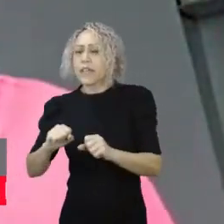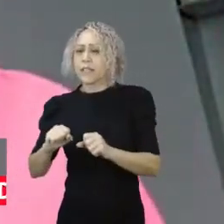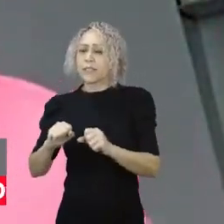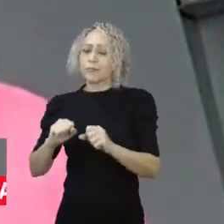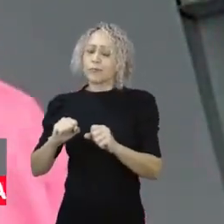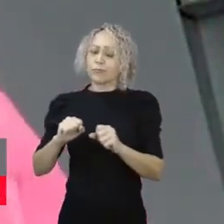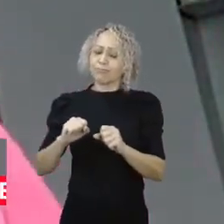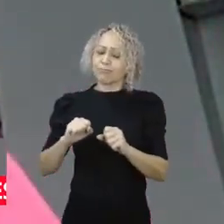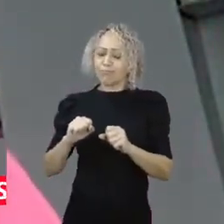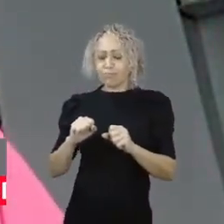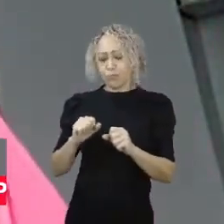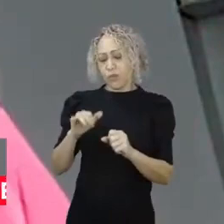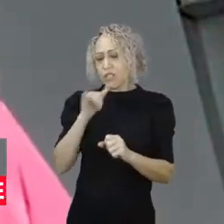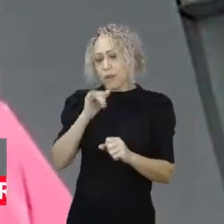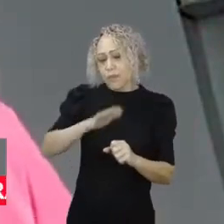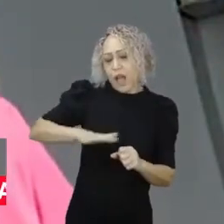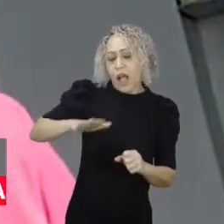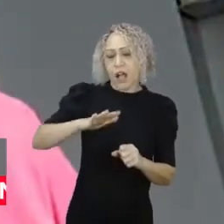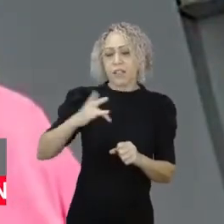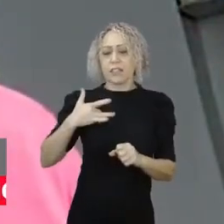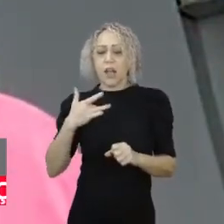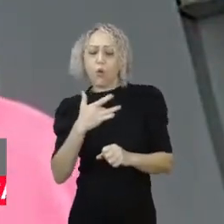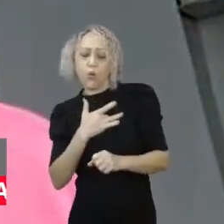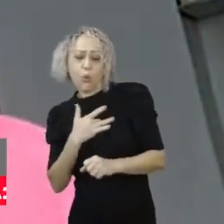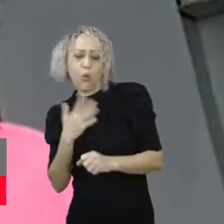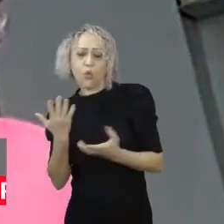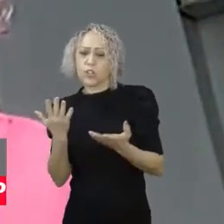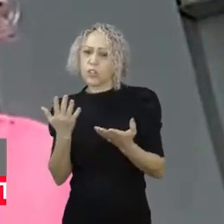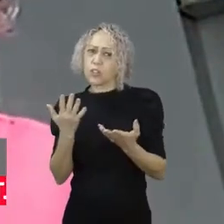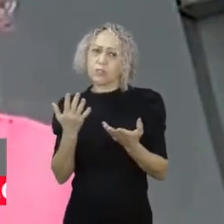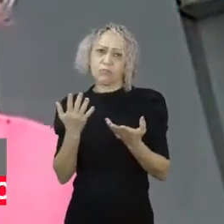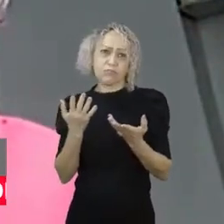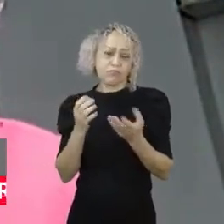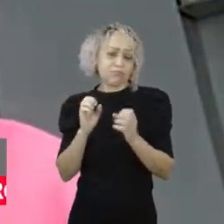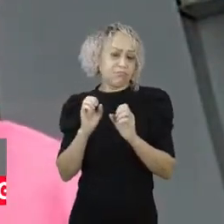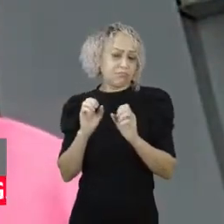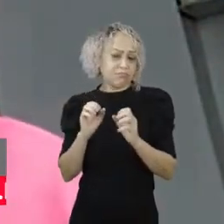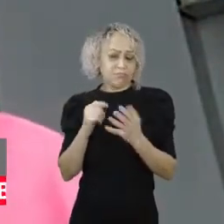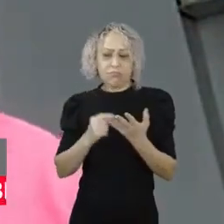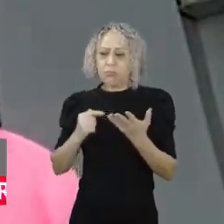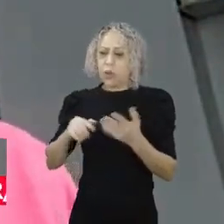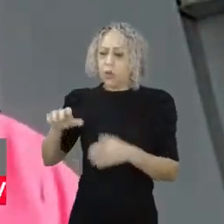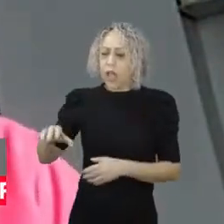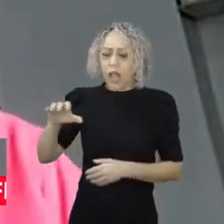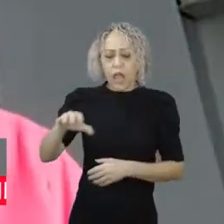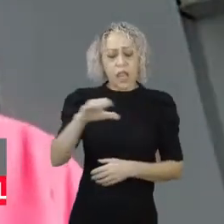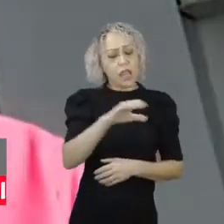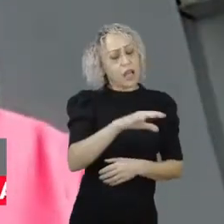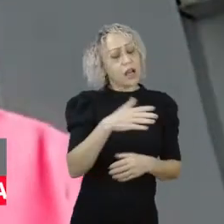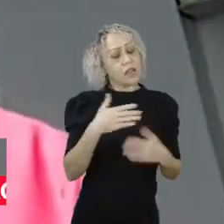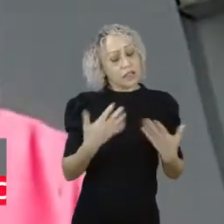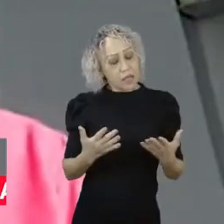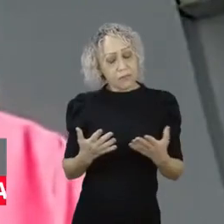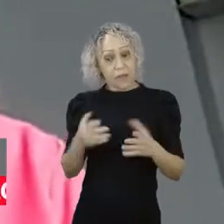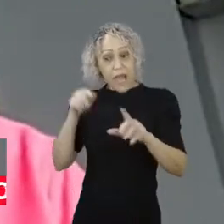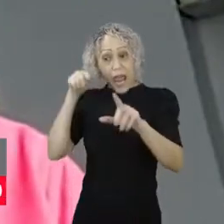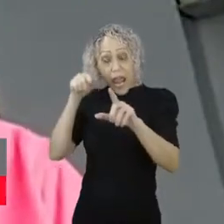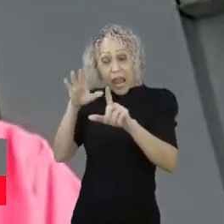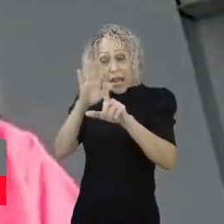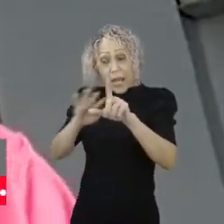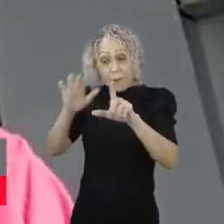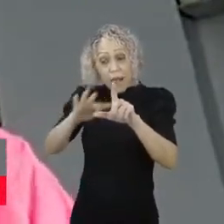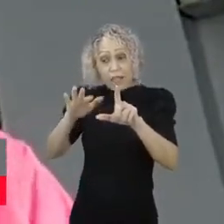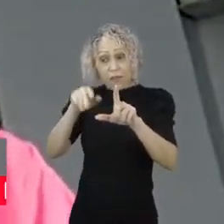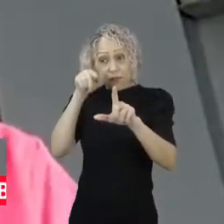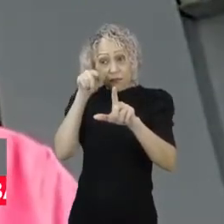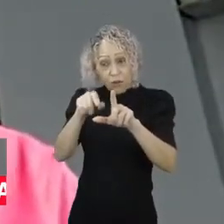no Candidatos, ou lá na plataforma que os diretórios municipais têm, tem um espaço para dizer